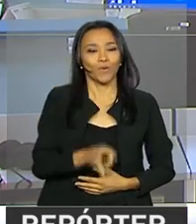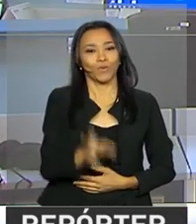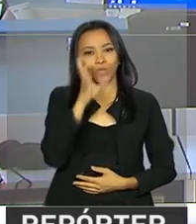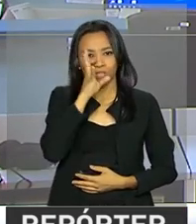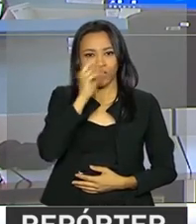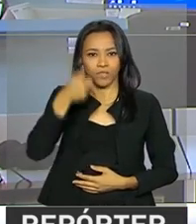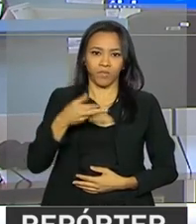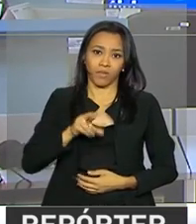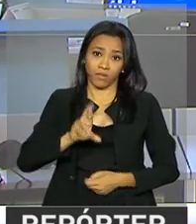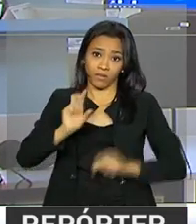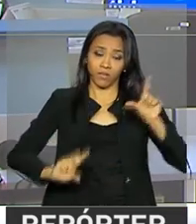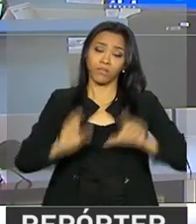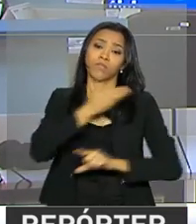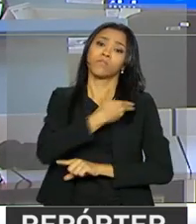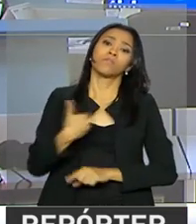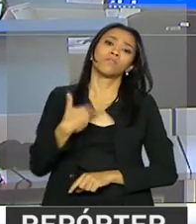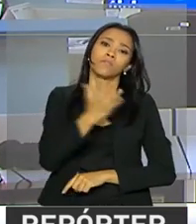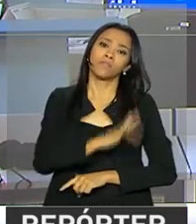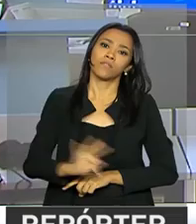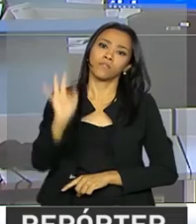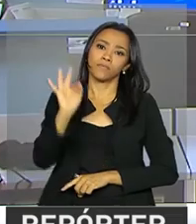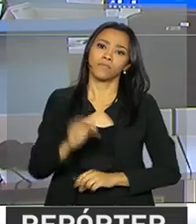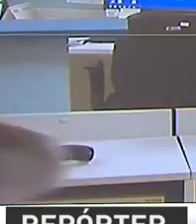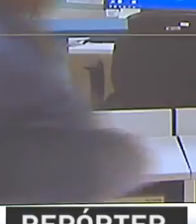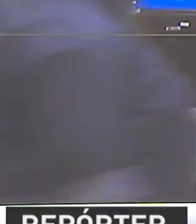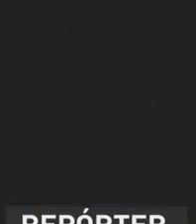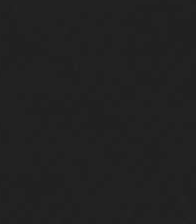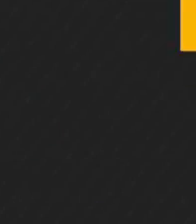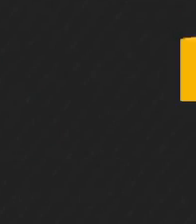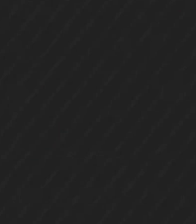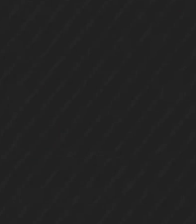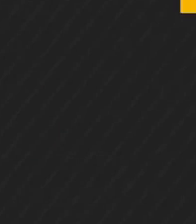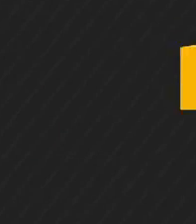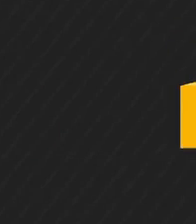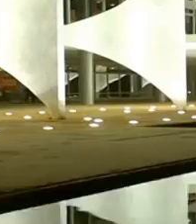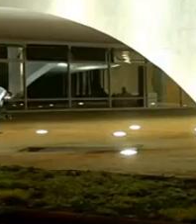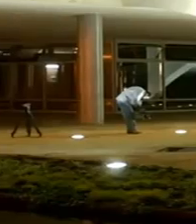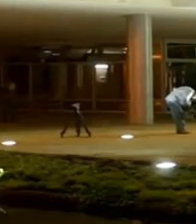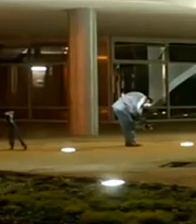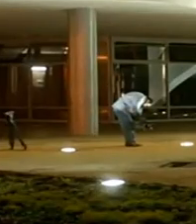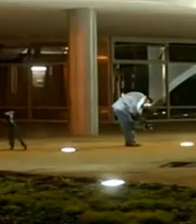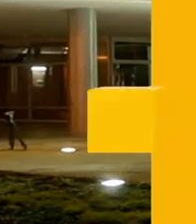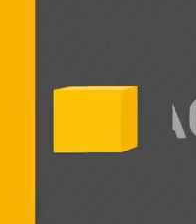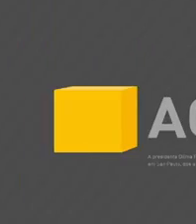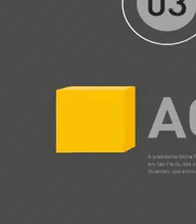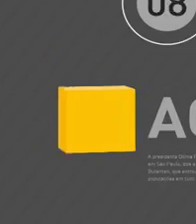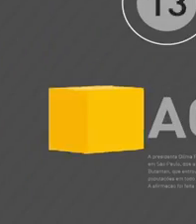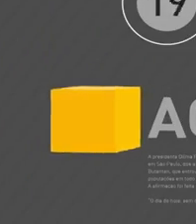gente aqui na TV NBR, a TV do Governo Federal.